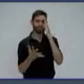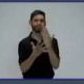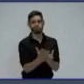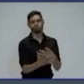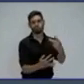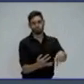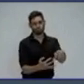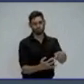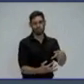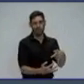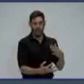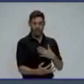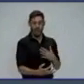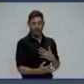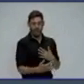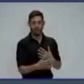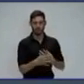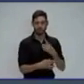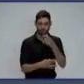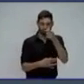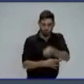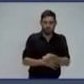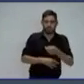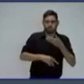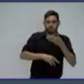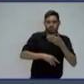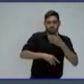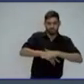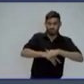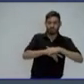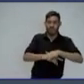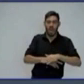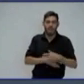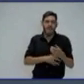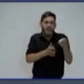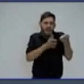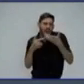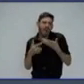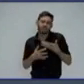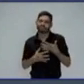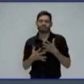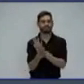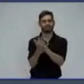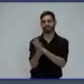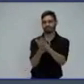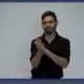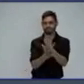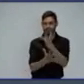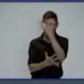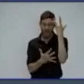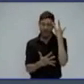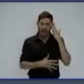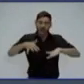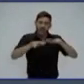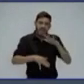Eu vivi a ditadura. Ninguém me contou. E vejo com tristeza, muitas vezes,